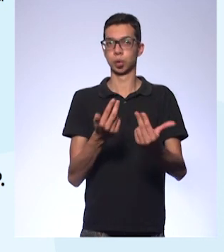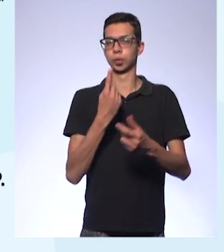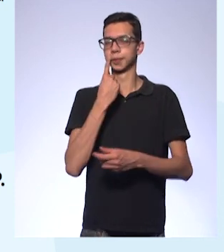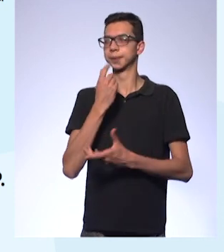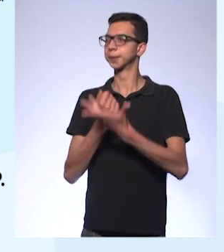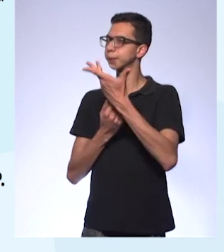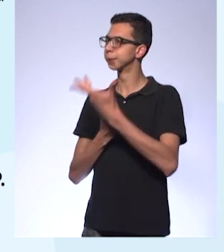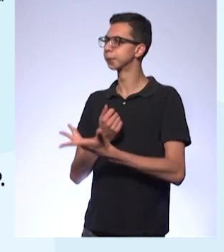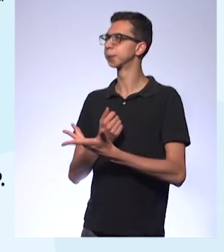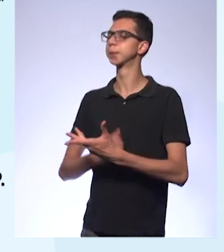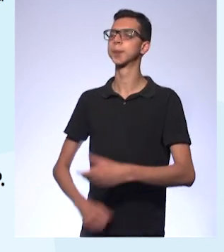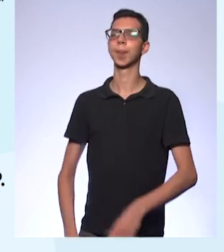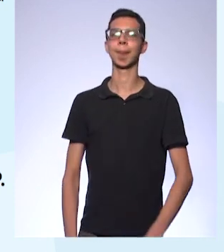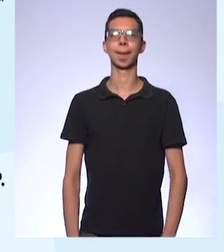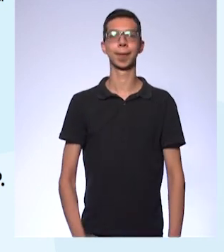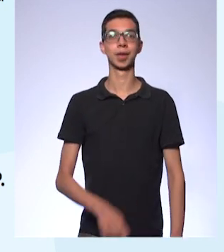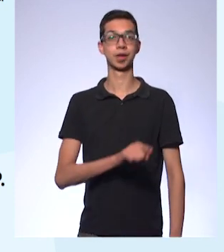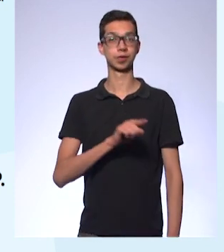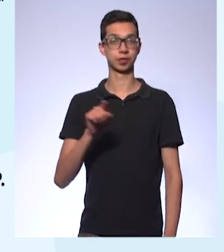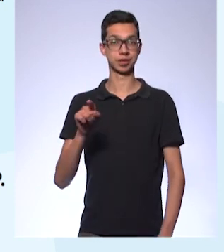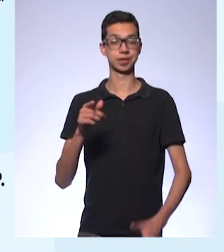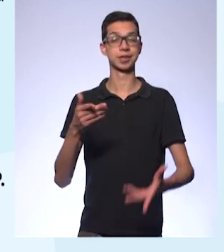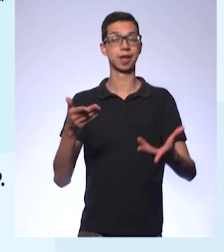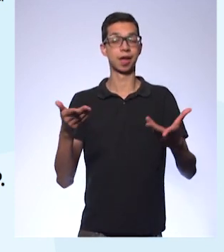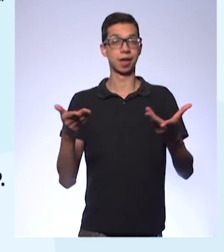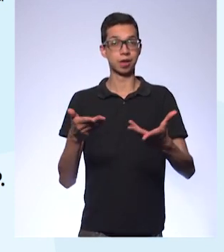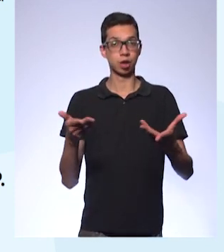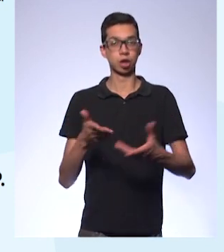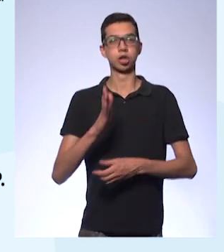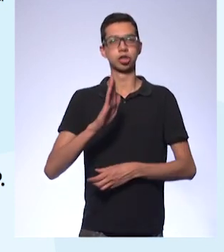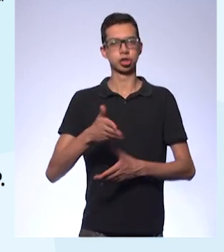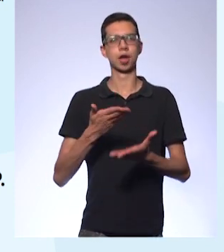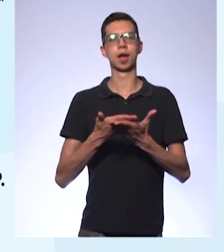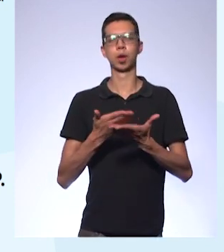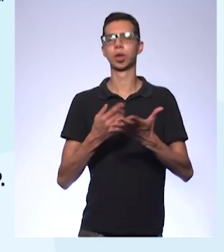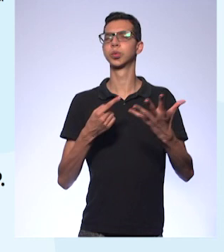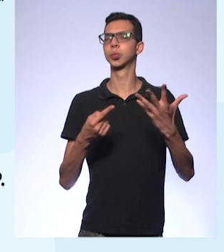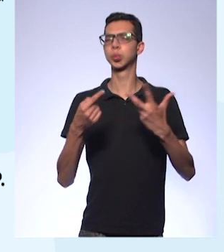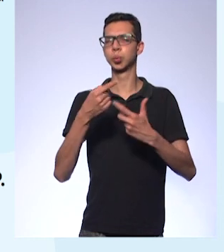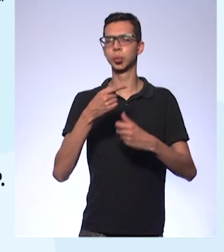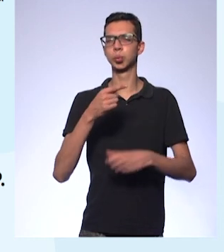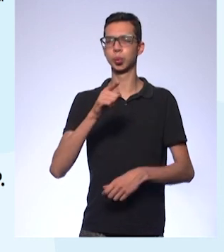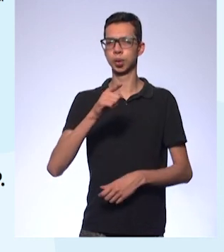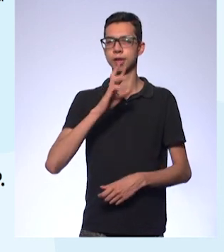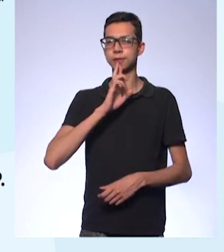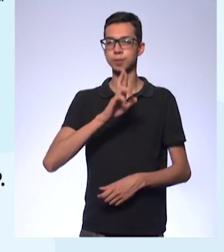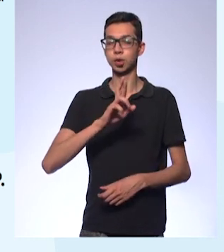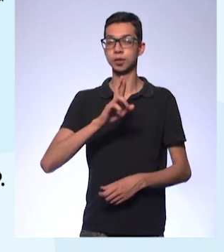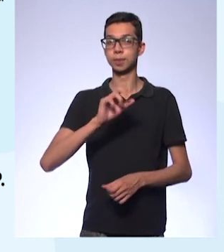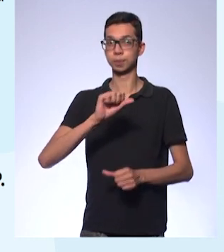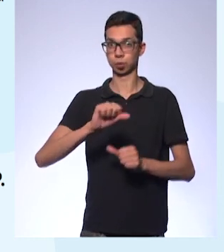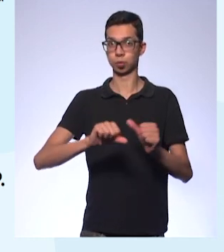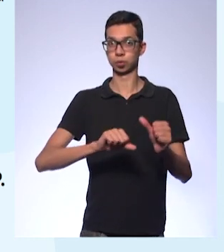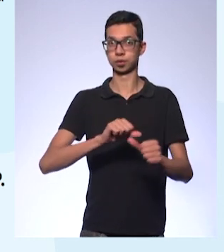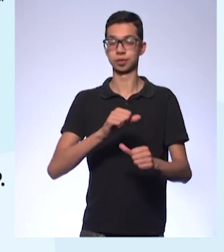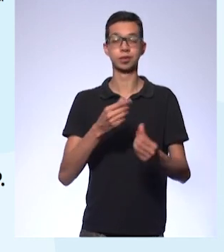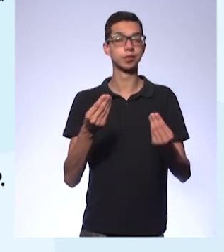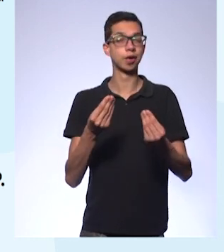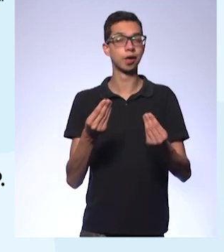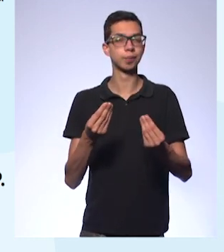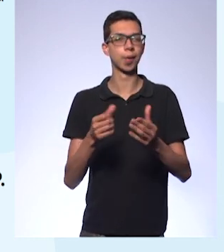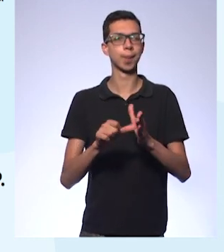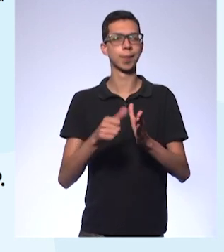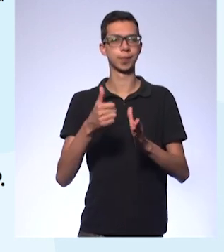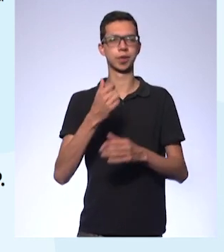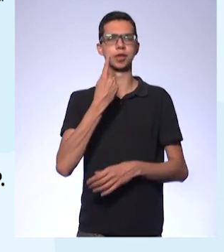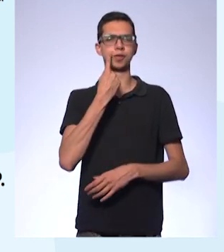ver se vocês, agora, depois de toda essa aula, se vocês mudaram as respostas de vocês. A primeira a